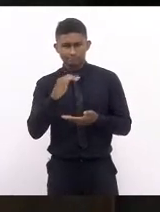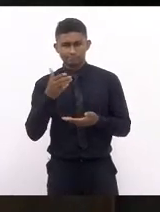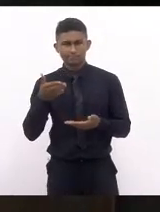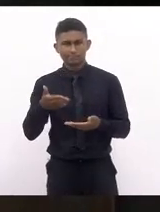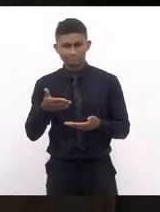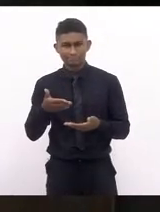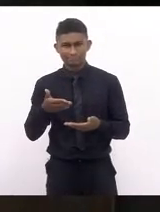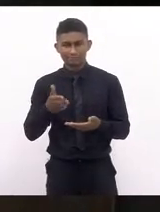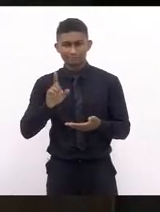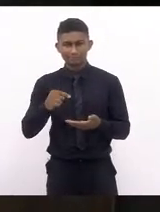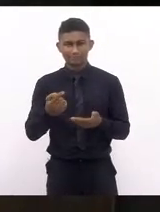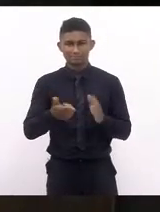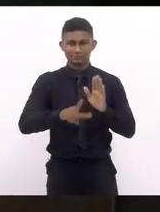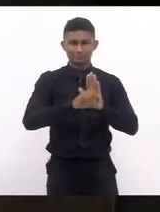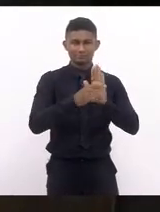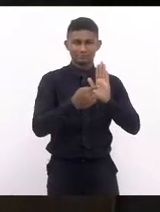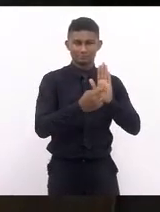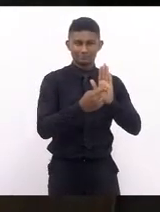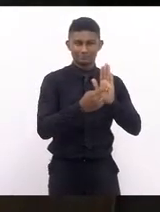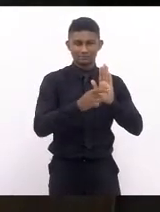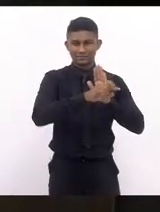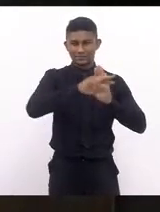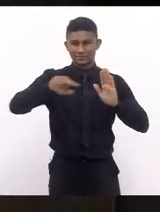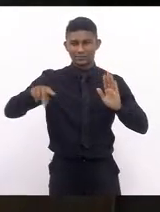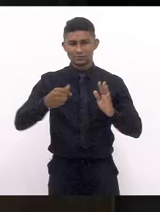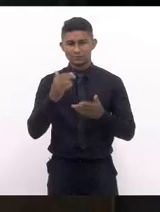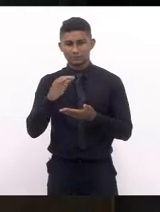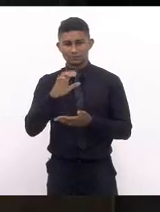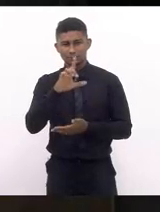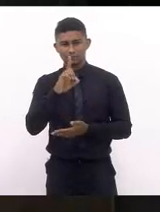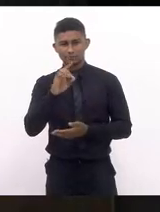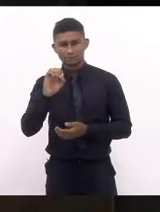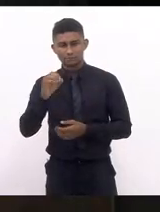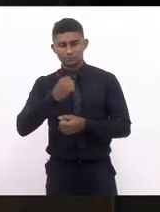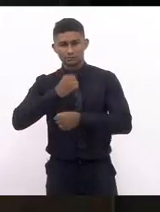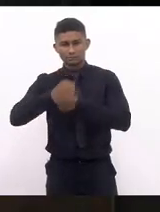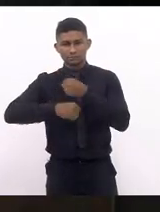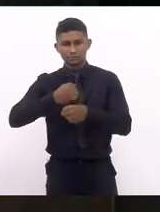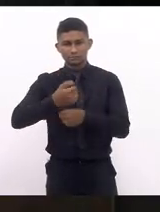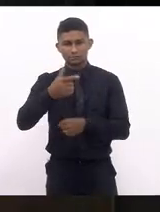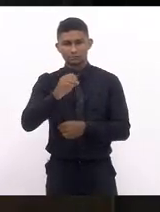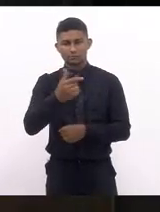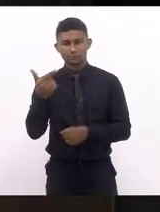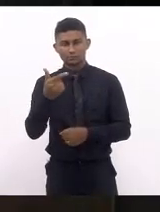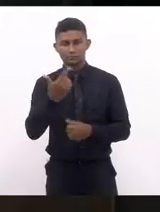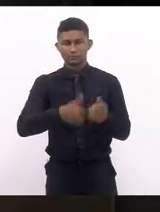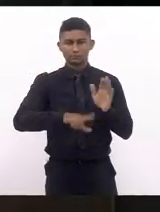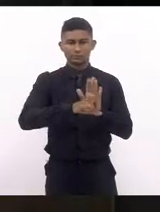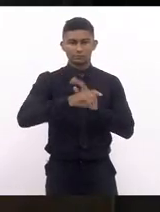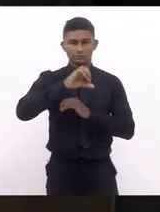durante a tramitação da lei de diretrizes orçamentárias lo-2002 lei